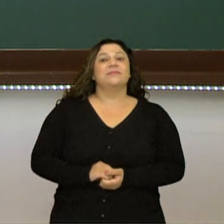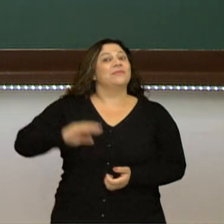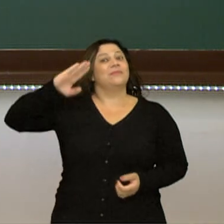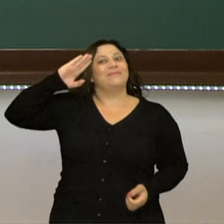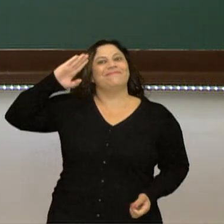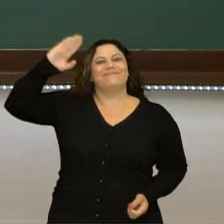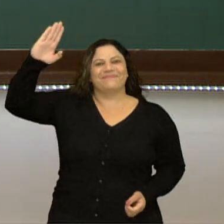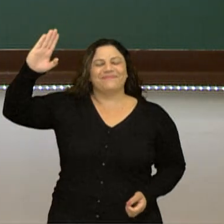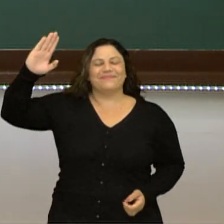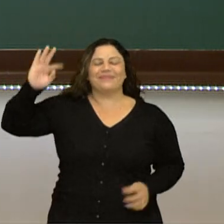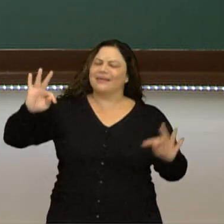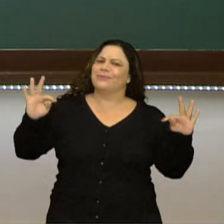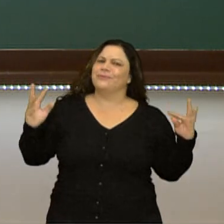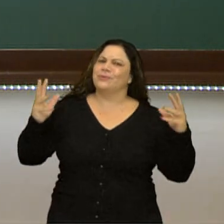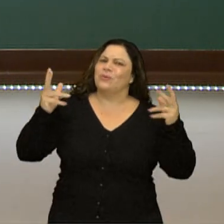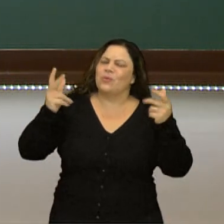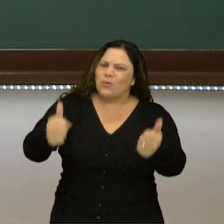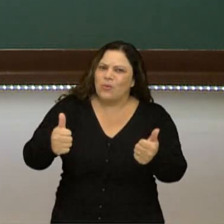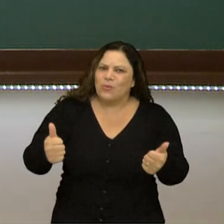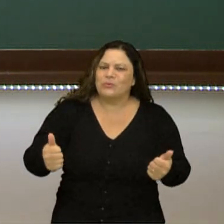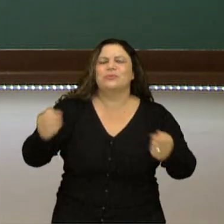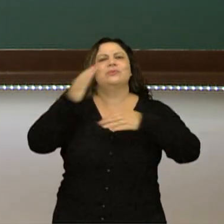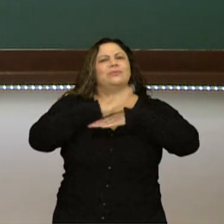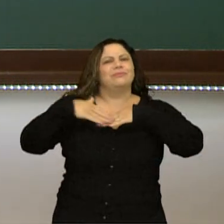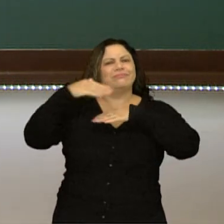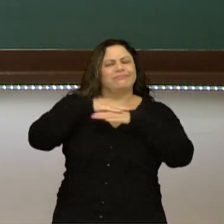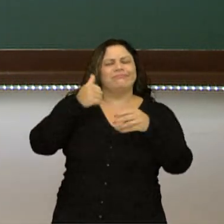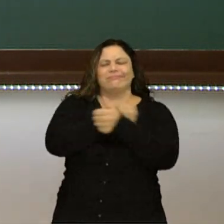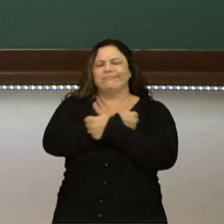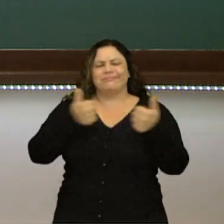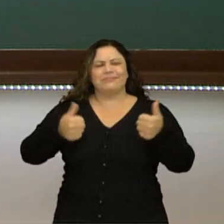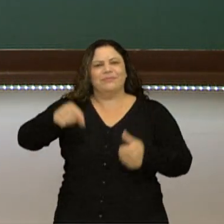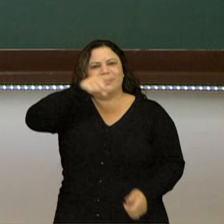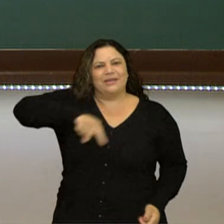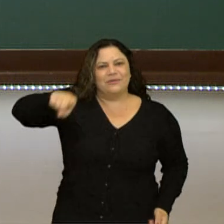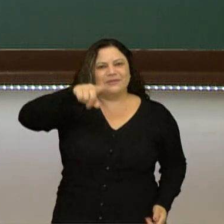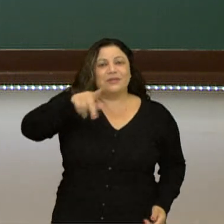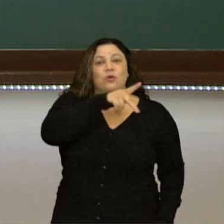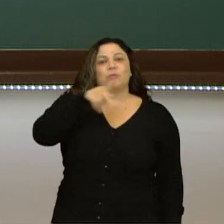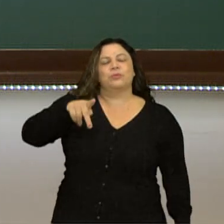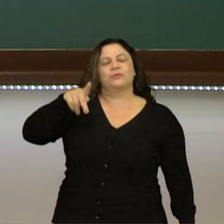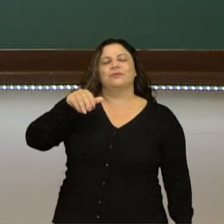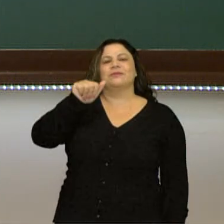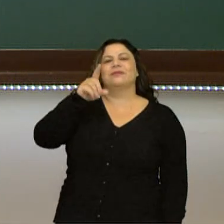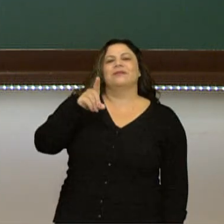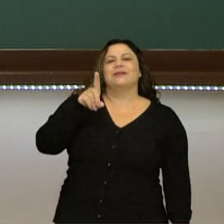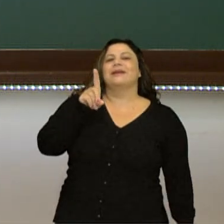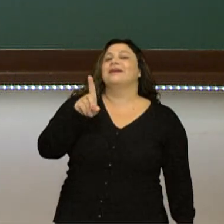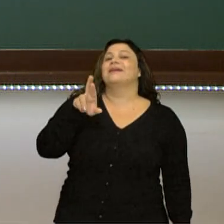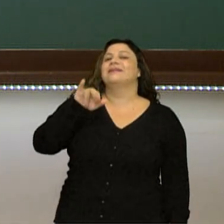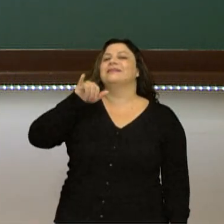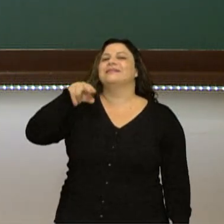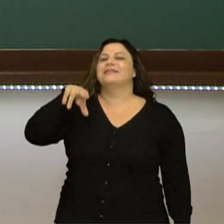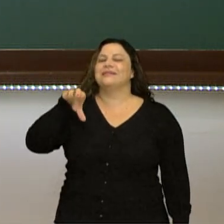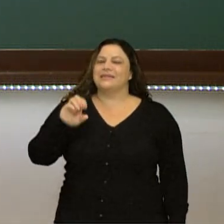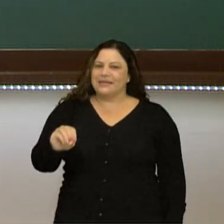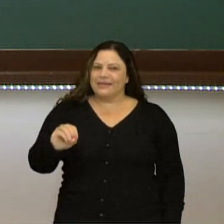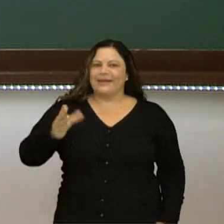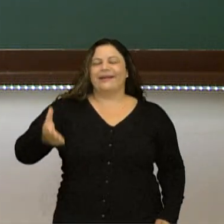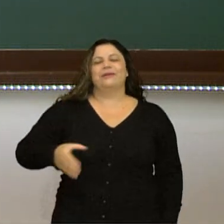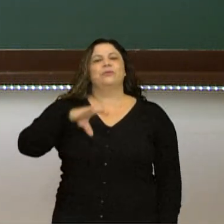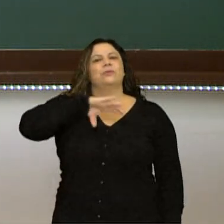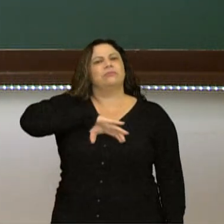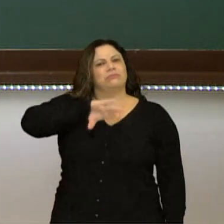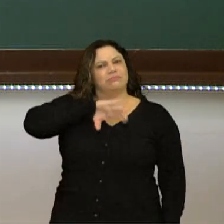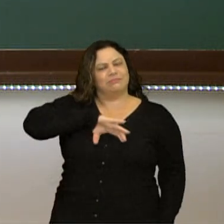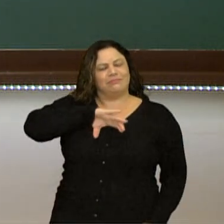Salve, salve, meu querido! Salve, salve, salve, minha querida! Tudo bem com vocês? Professor Adriano na área! Língua